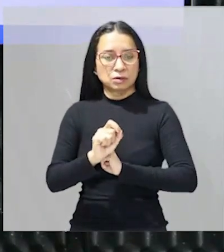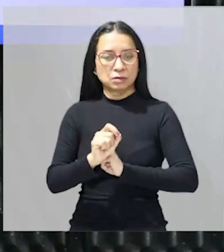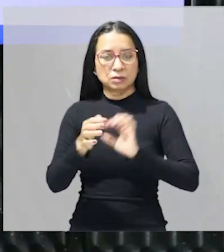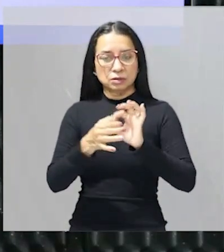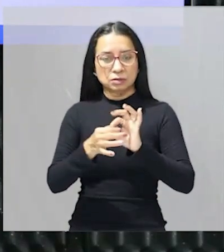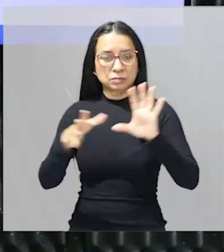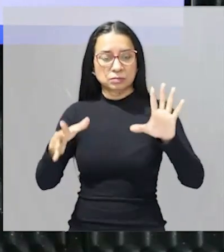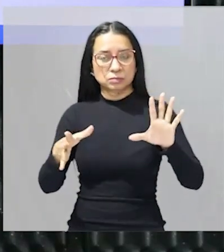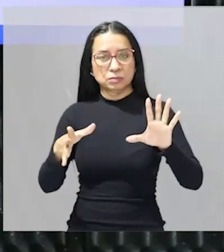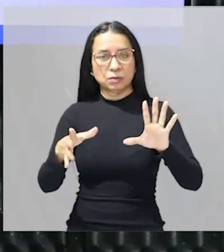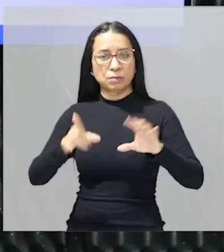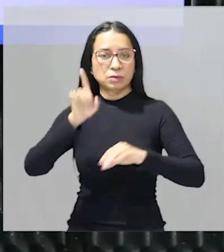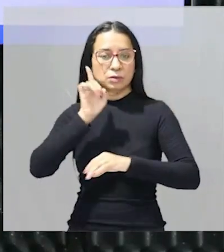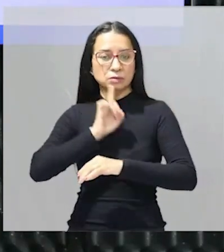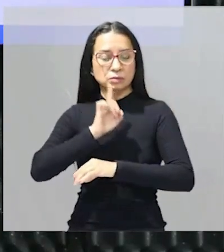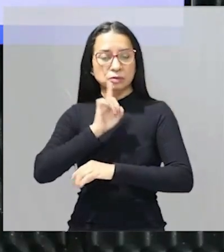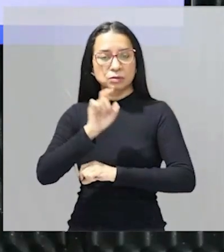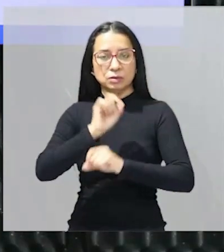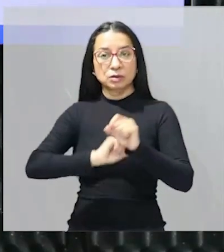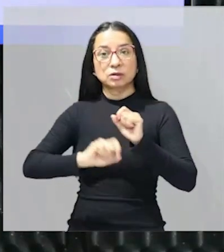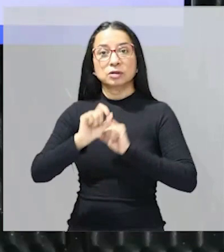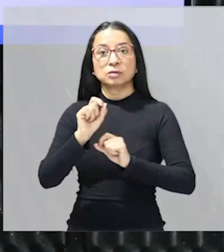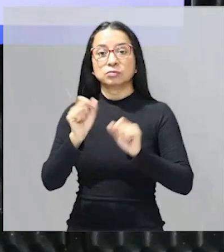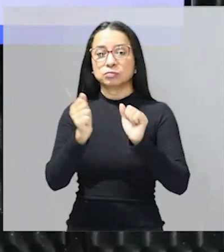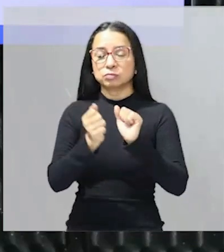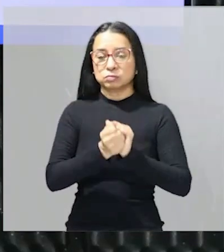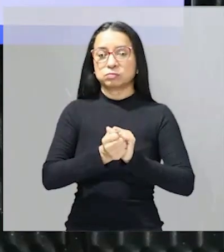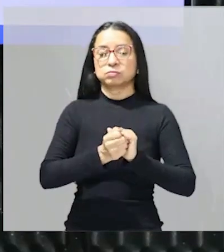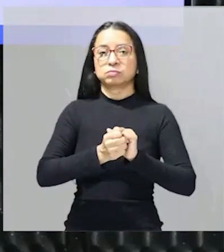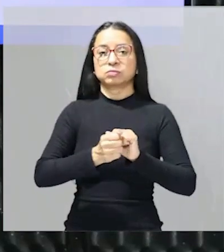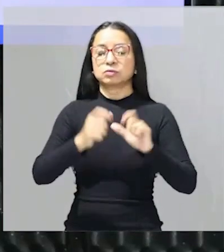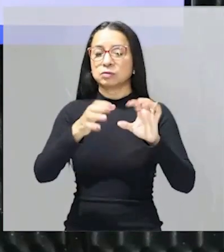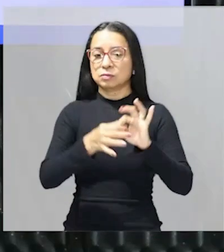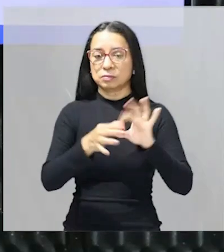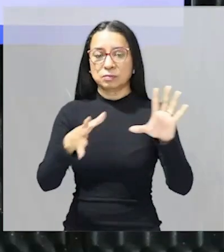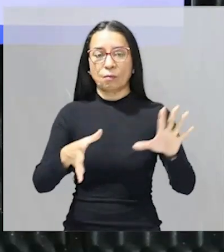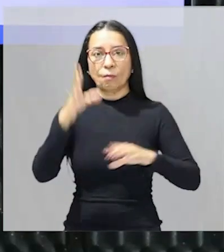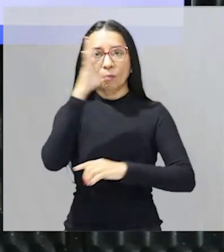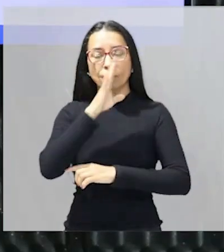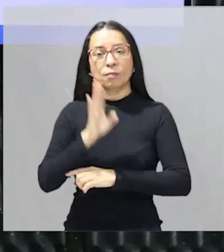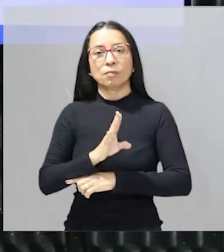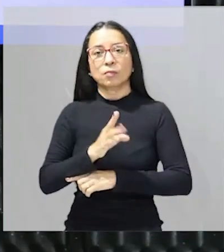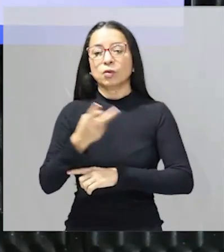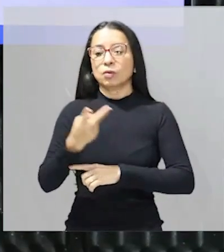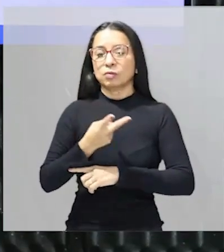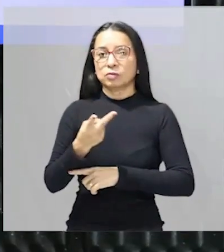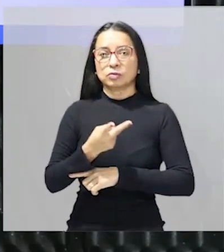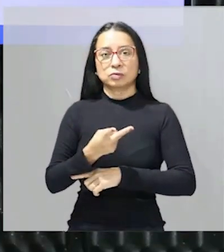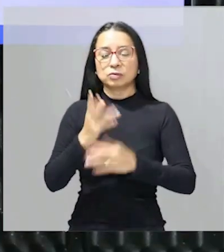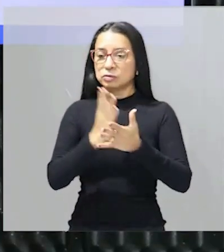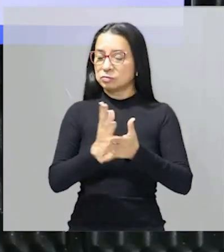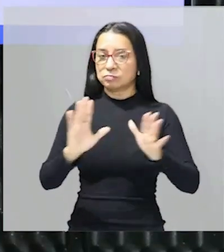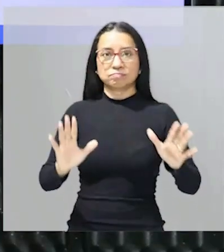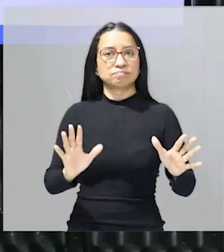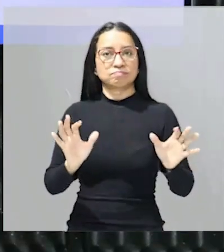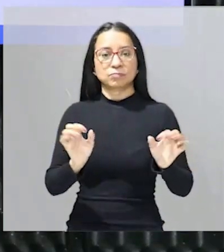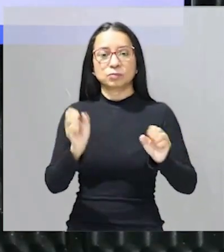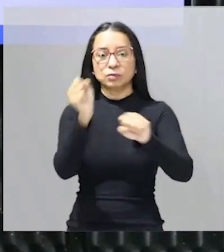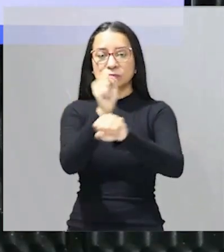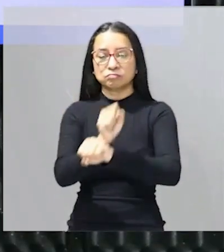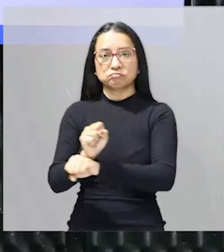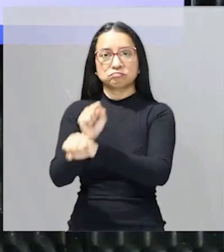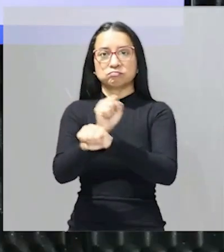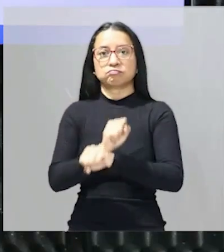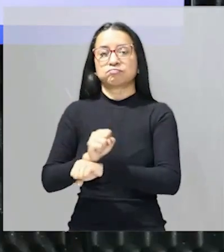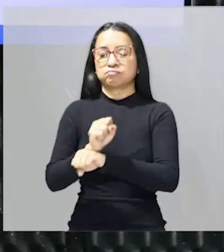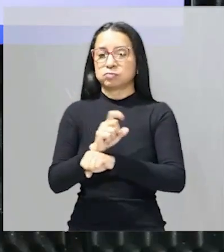independência do Brasil. Tanto a independência do Brasil como a independência dos Estados Unidos, ambos não vão acabar com a escravidão. Pelo